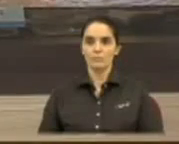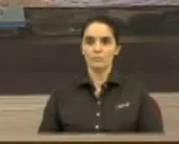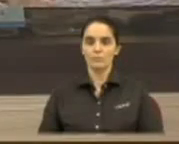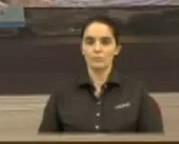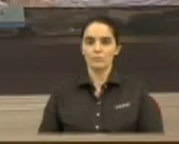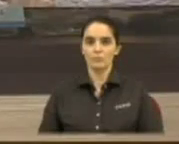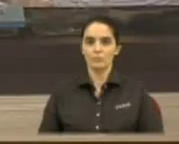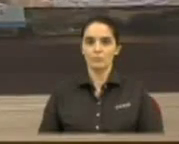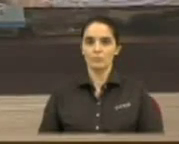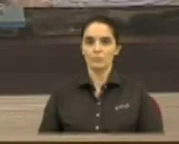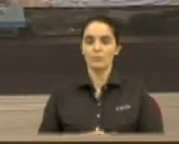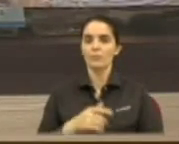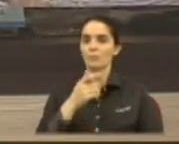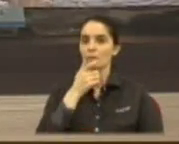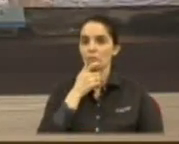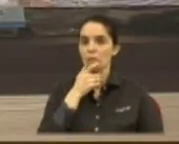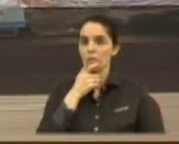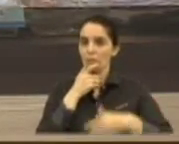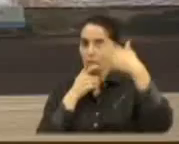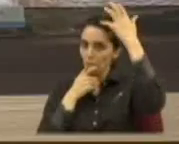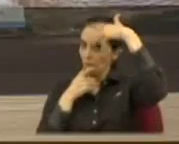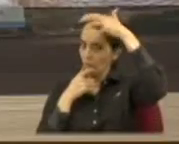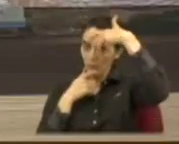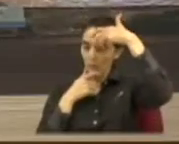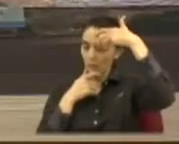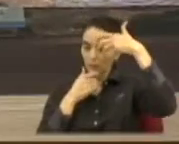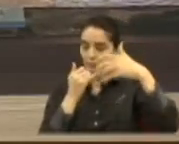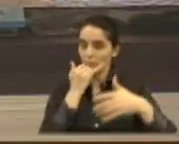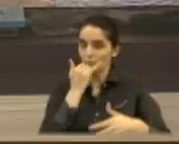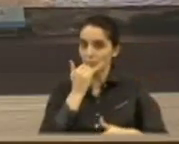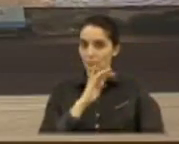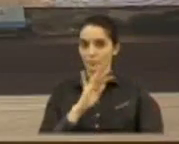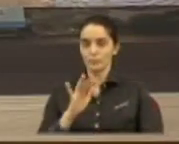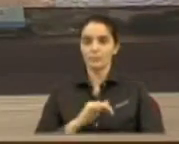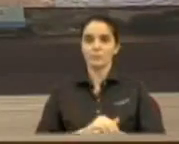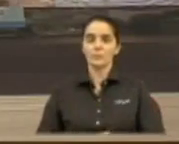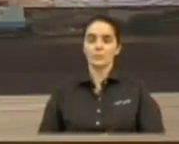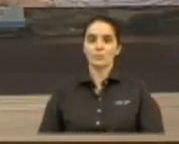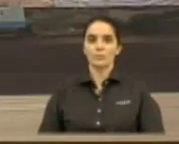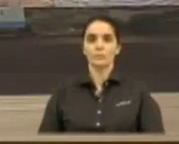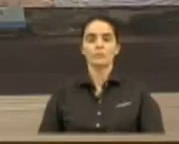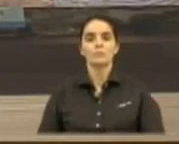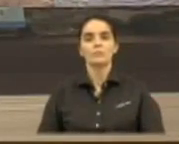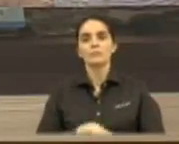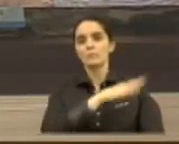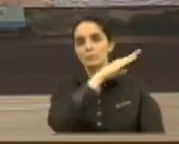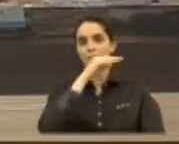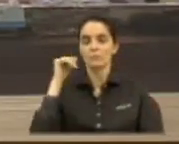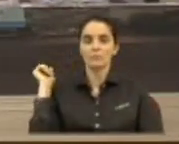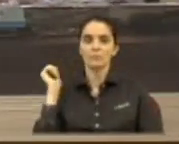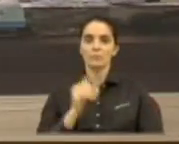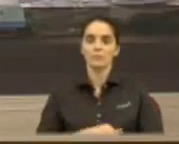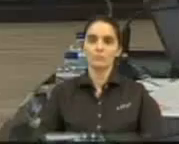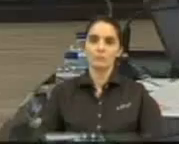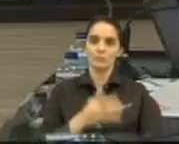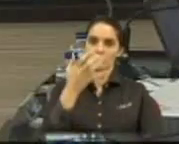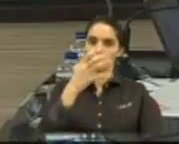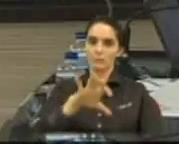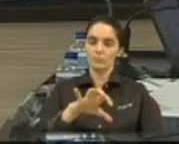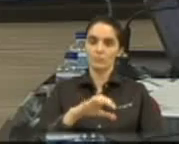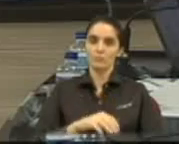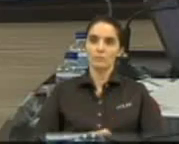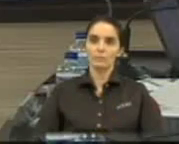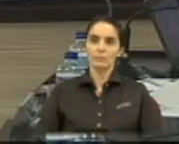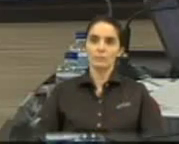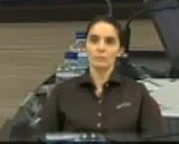Ah, me perdoe, isso mesmo, vereadora Érica Monteiro. Pediu para discutir vereador Aloysio.